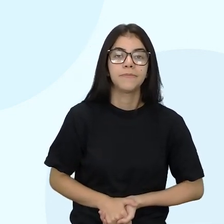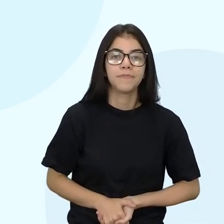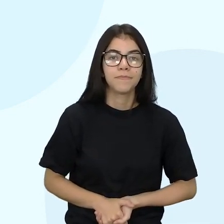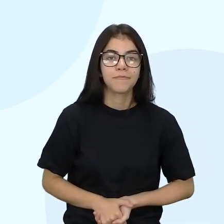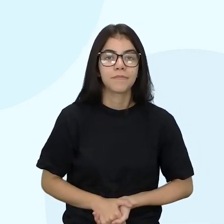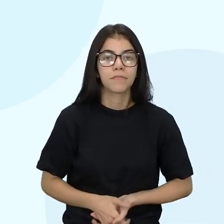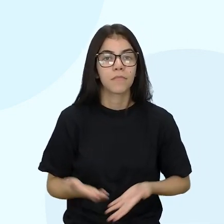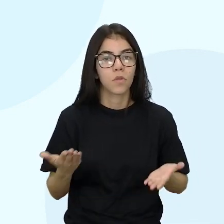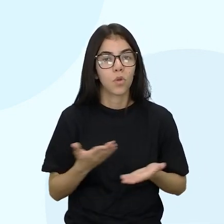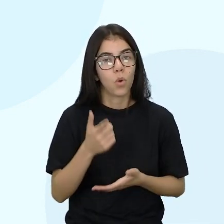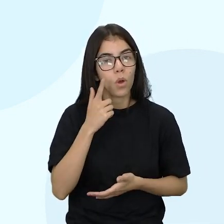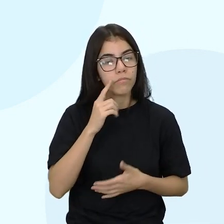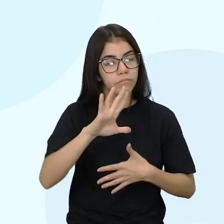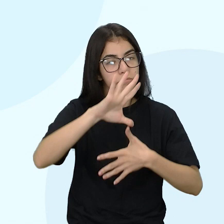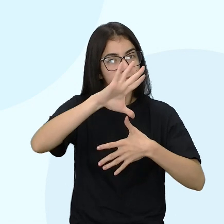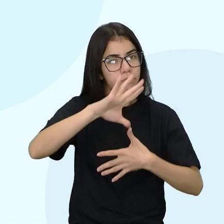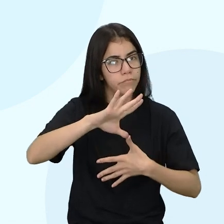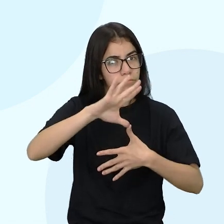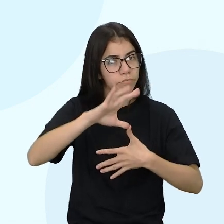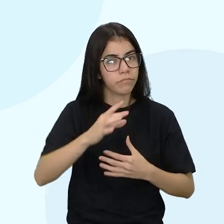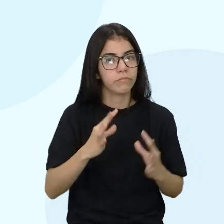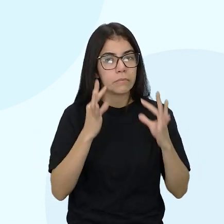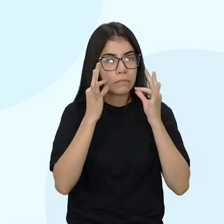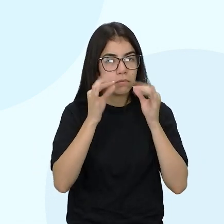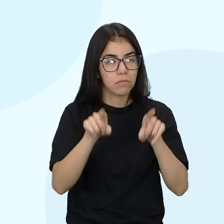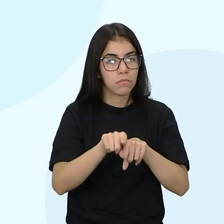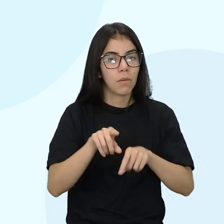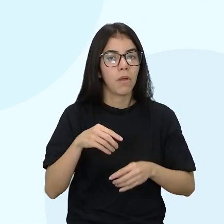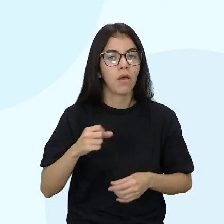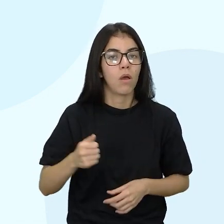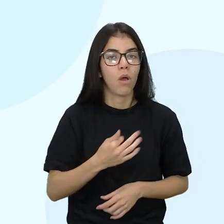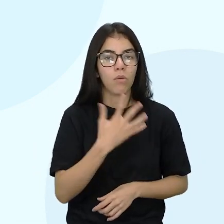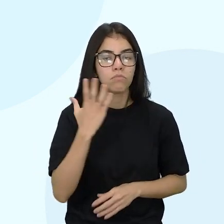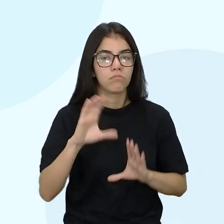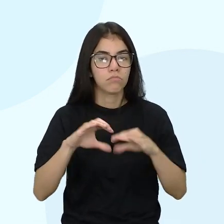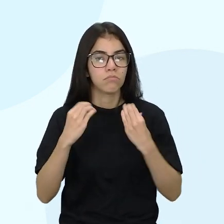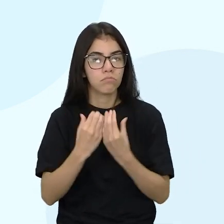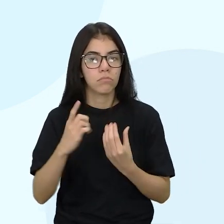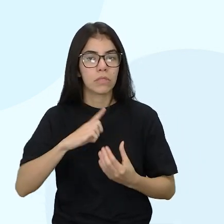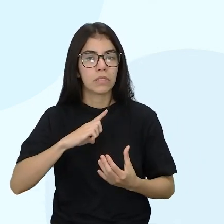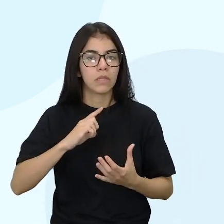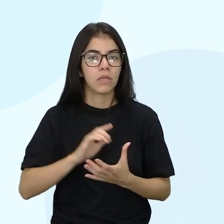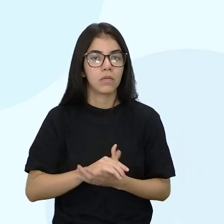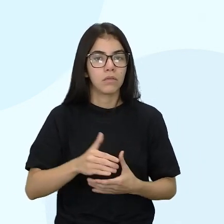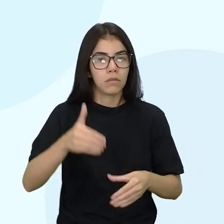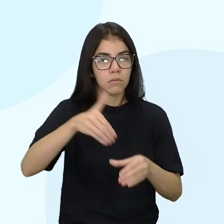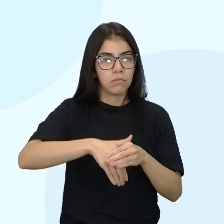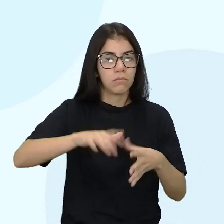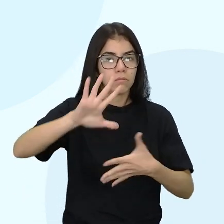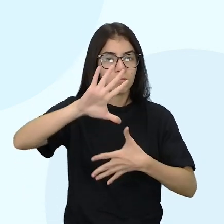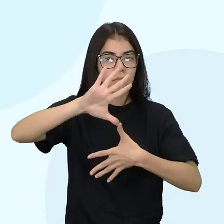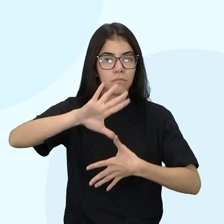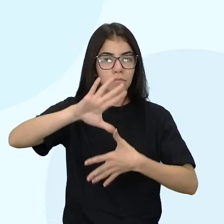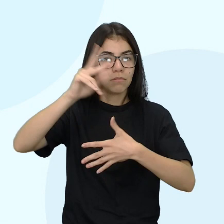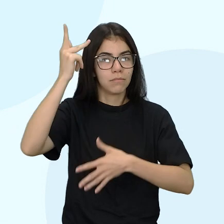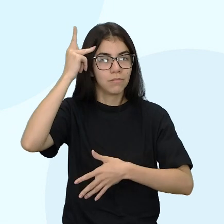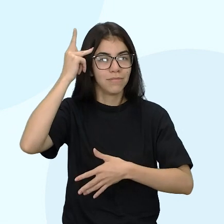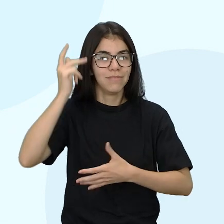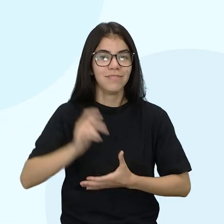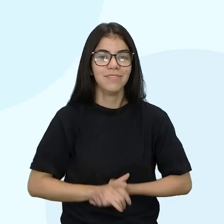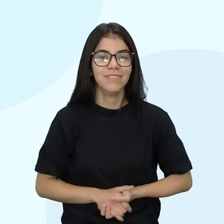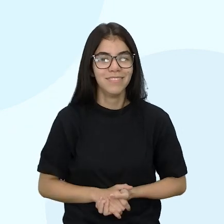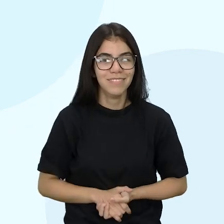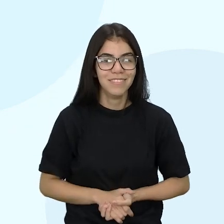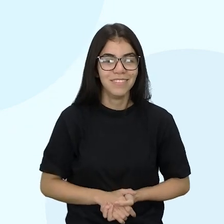Vamos dar uma olhada no mapa aí. Então vamos ver quantas comunidades aponta aqui no mapa para São Paulo.